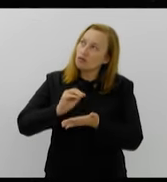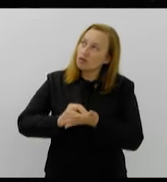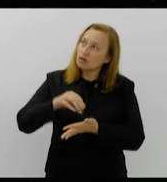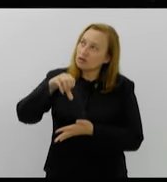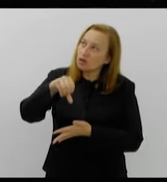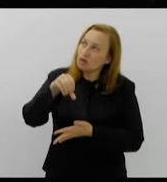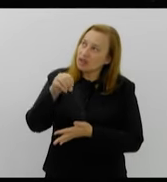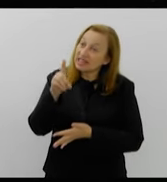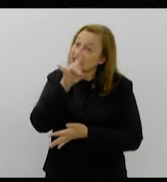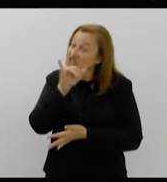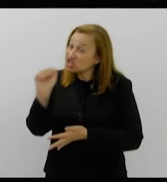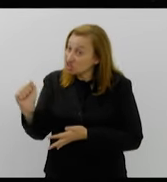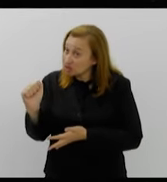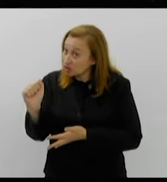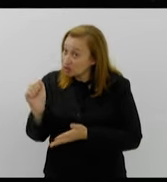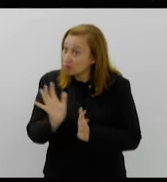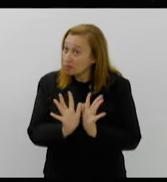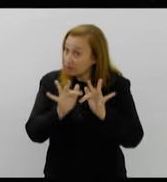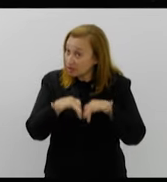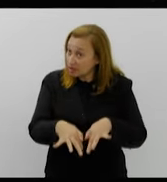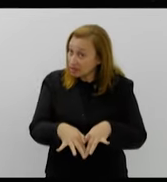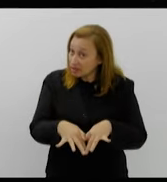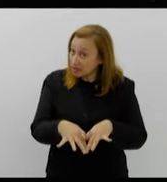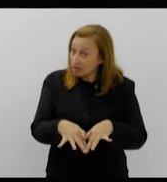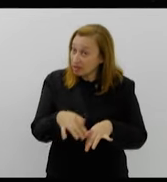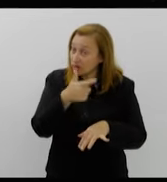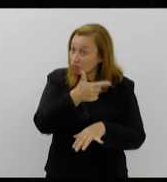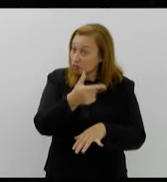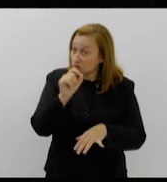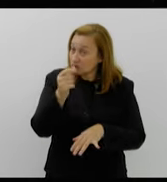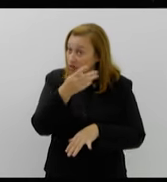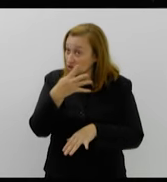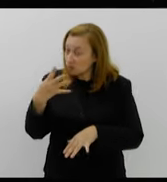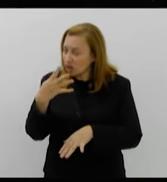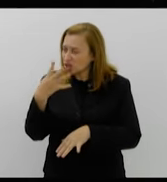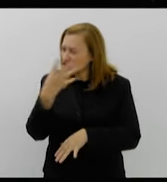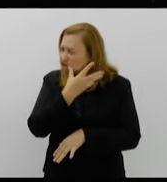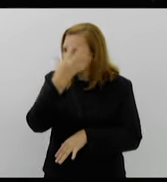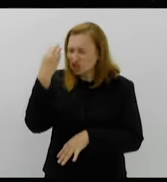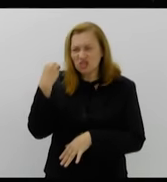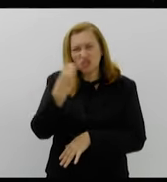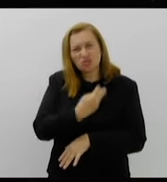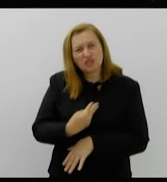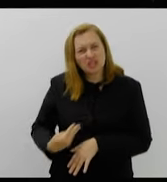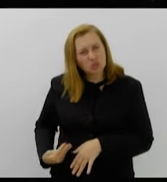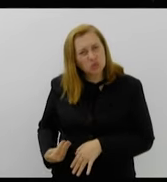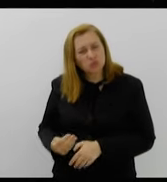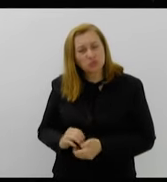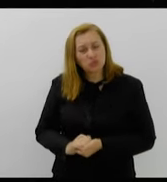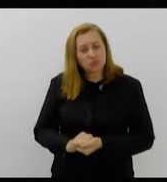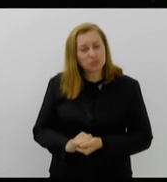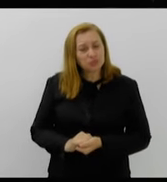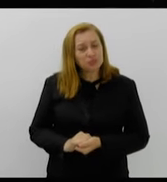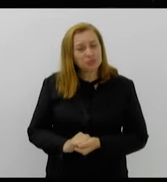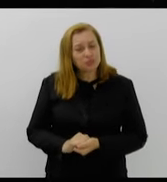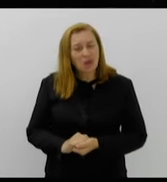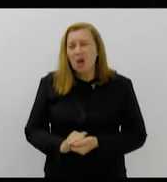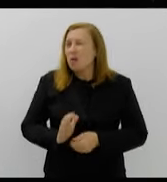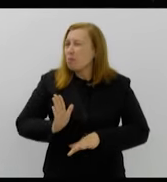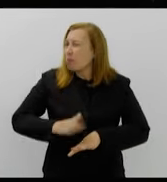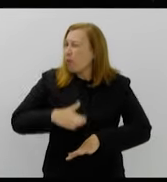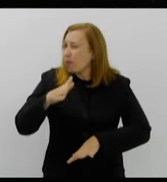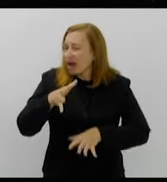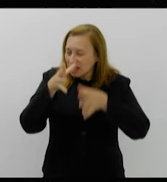fechar as contas de 2024 esquece o governador que por mais que o